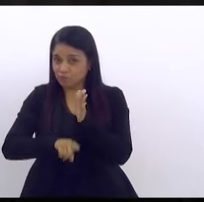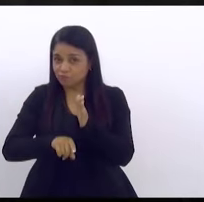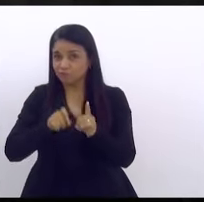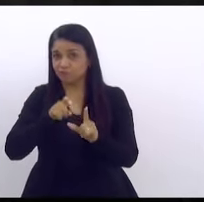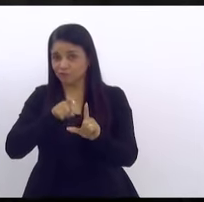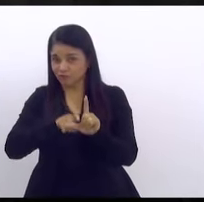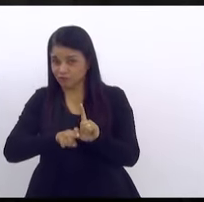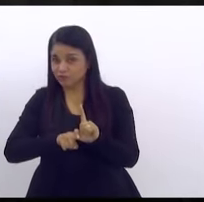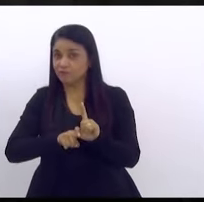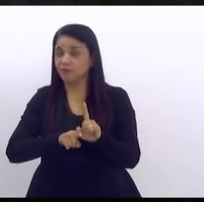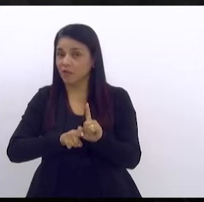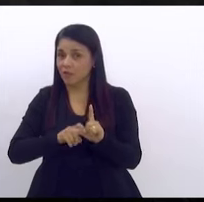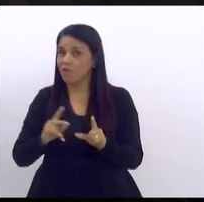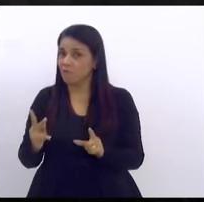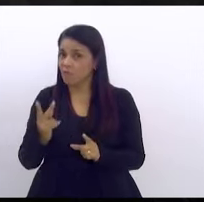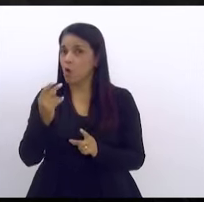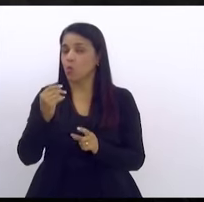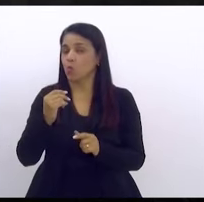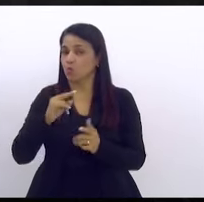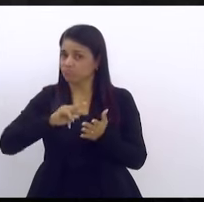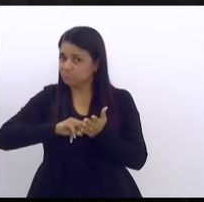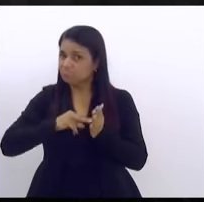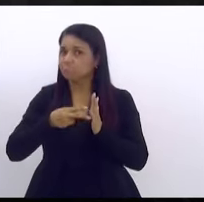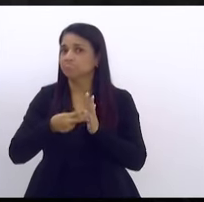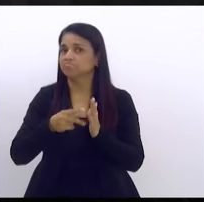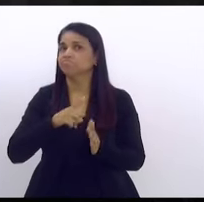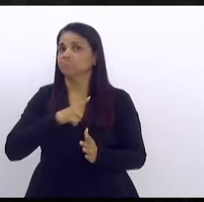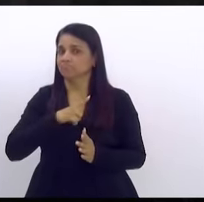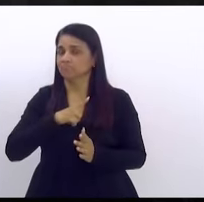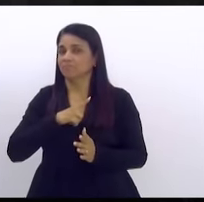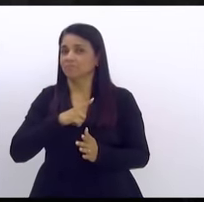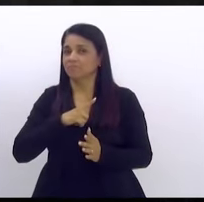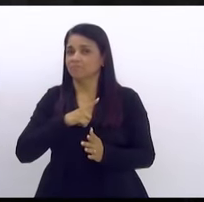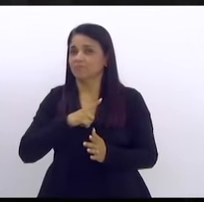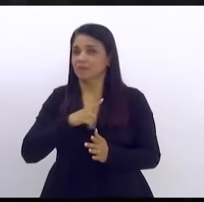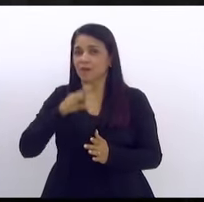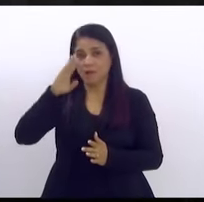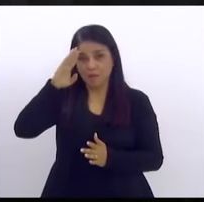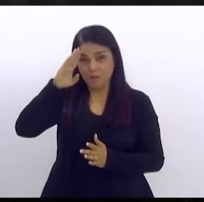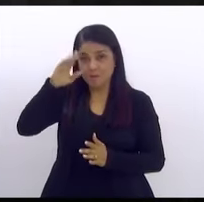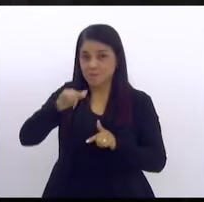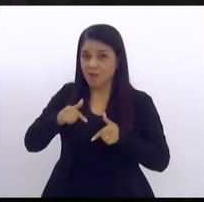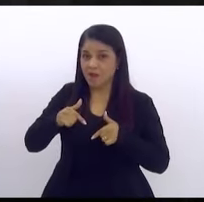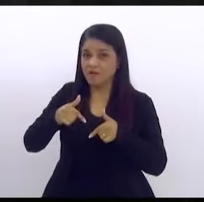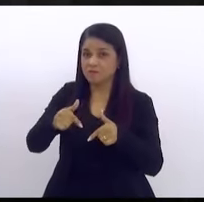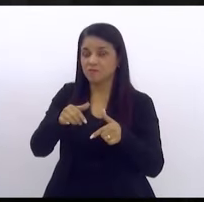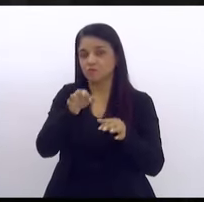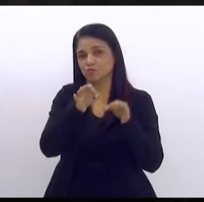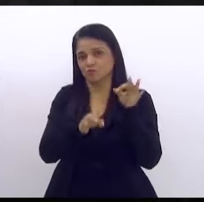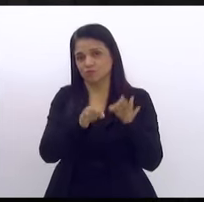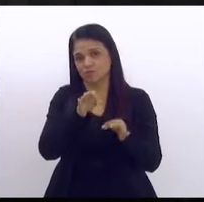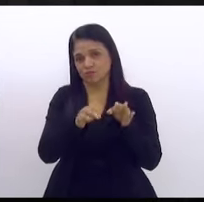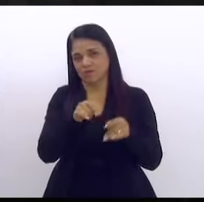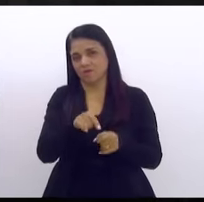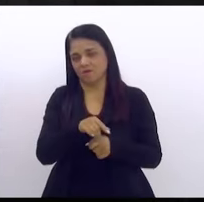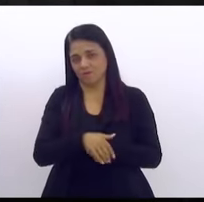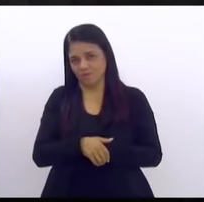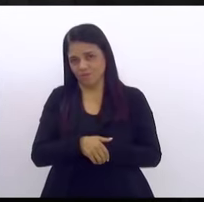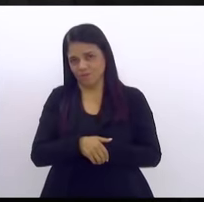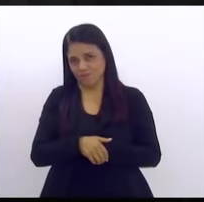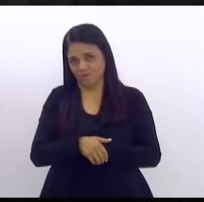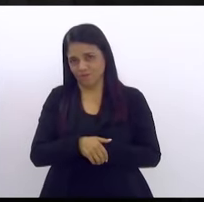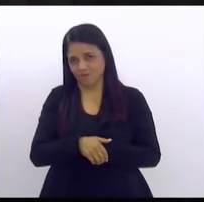significativo. E é isso que, no meu entendimento, seria a primeira ação judicial. E só